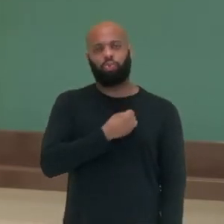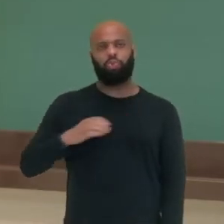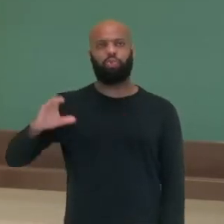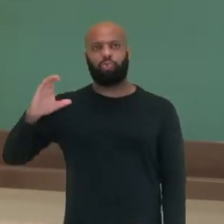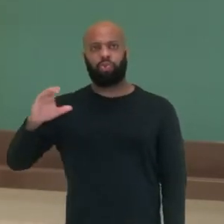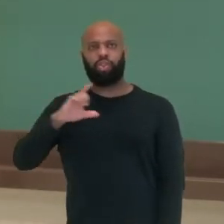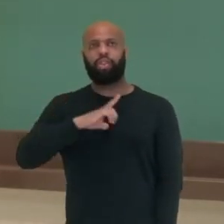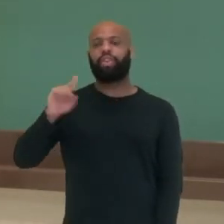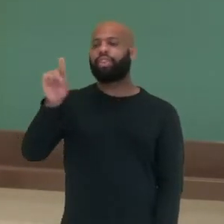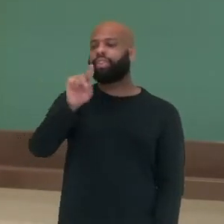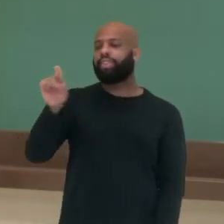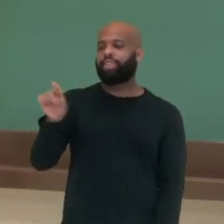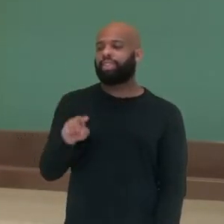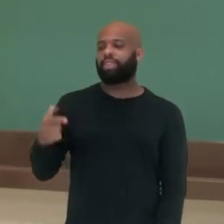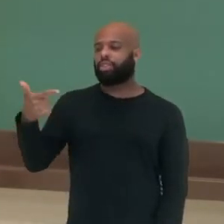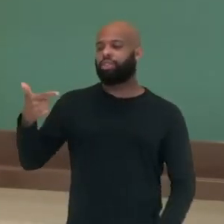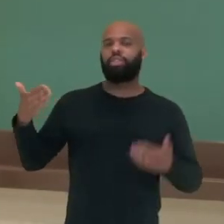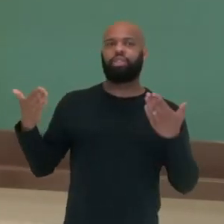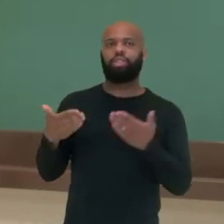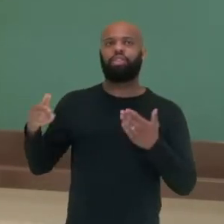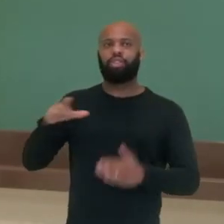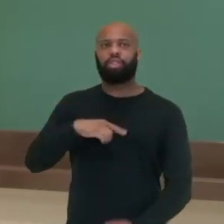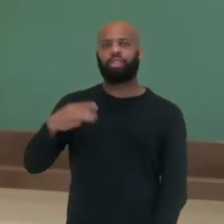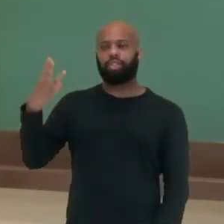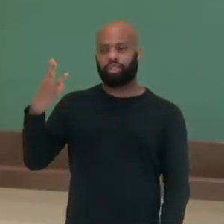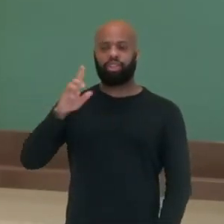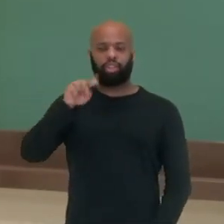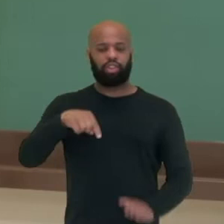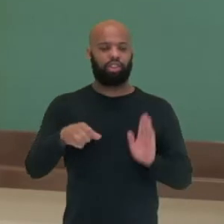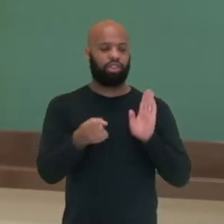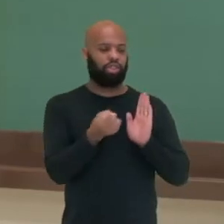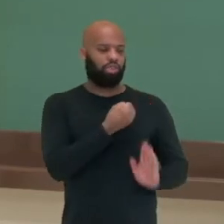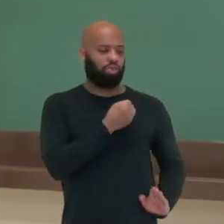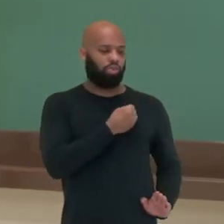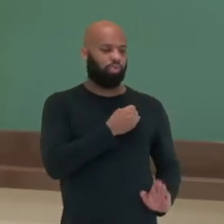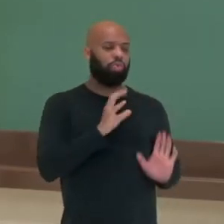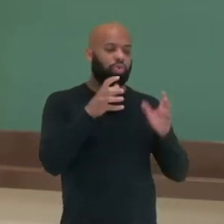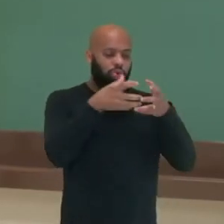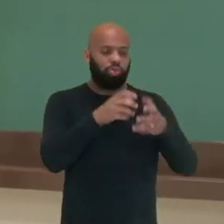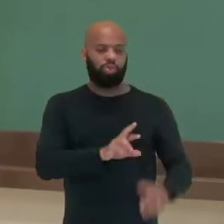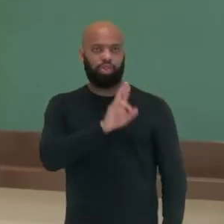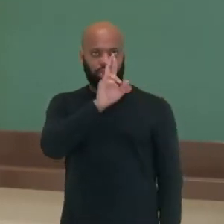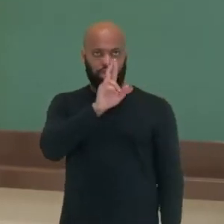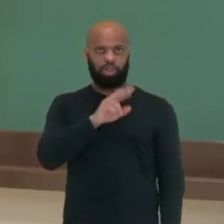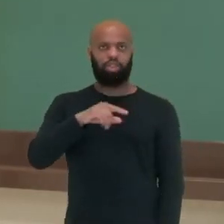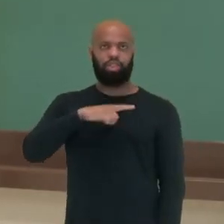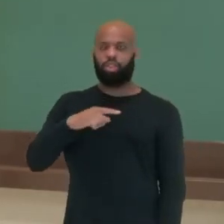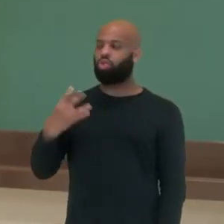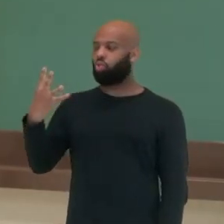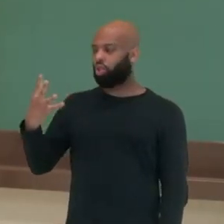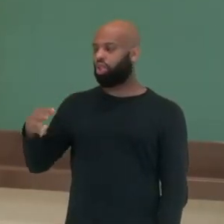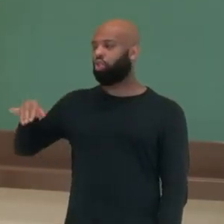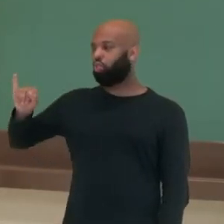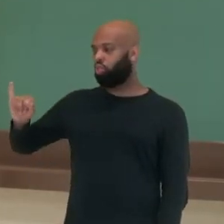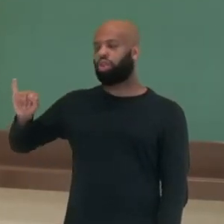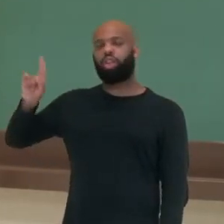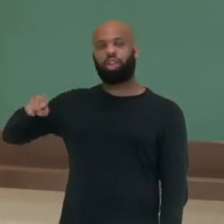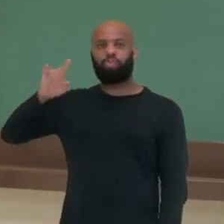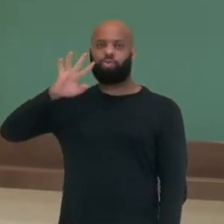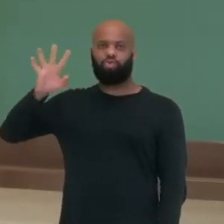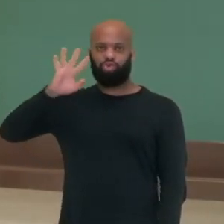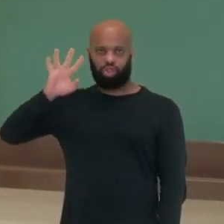E o z2, que tem 3 mais 4i. A parte real 3 e a parte